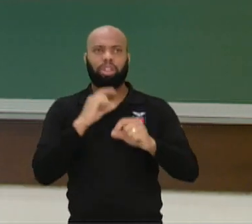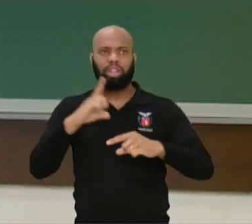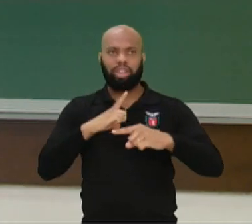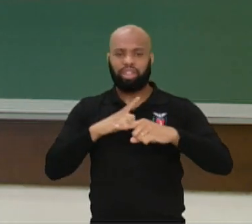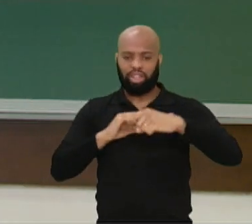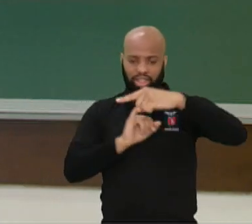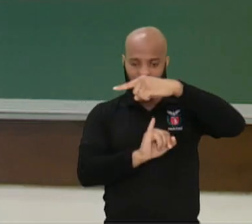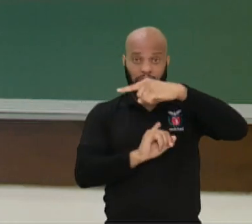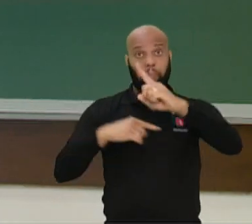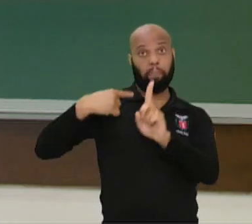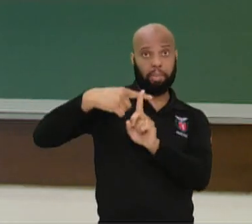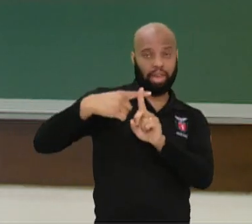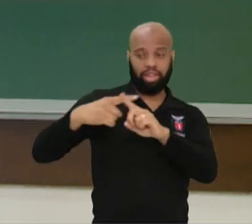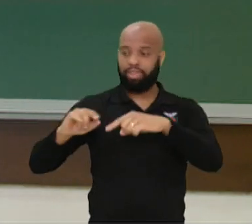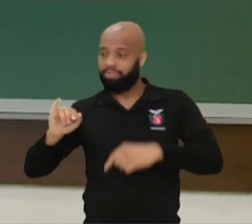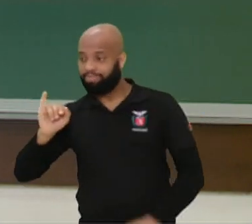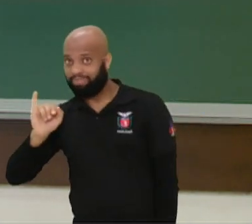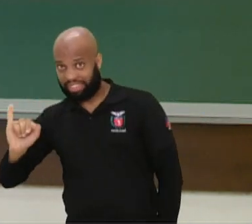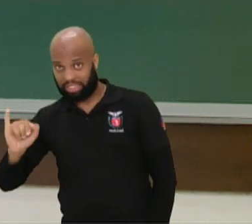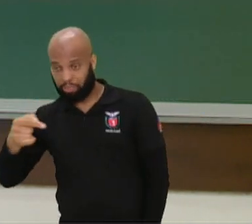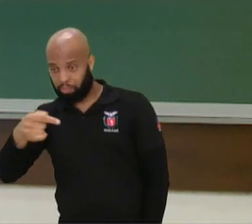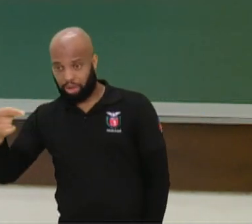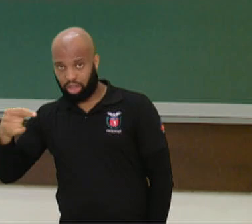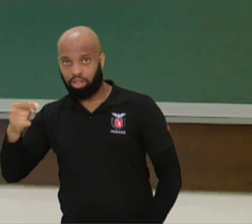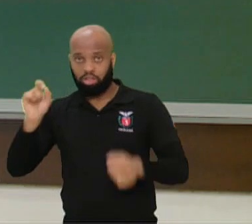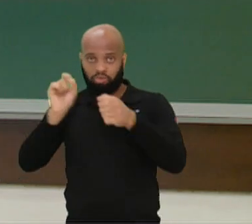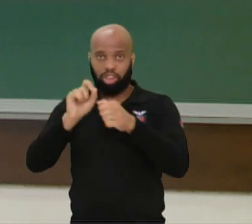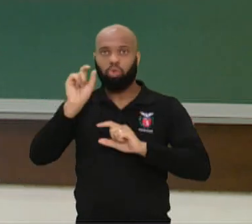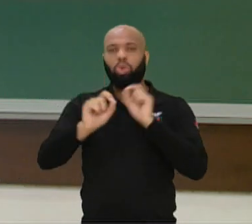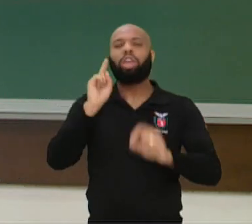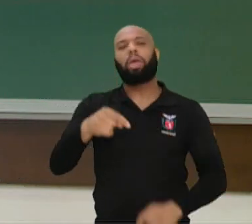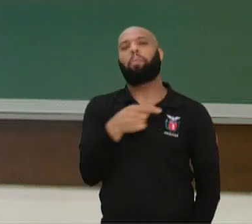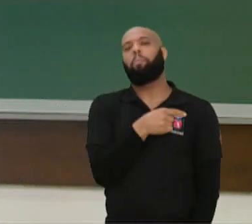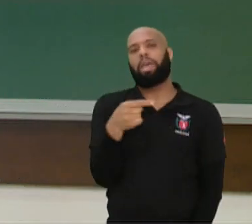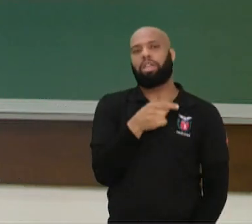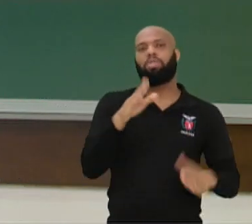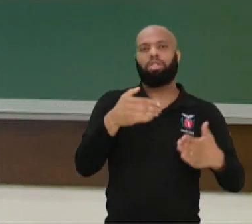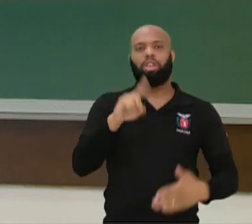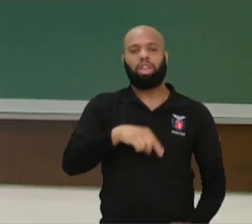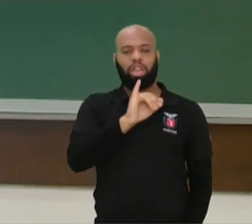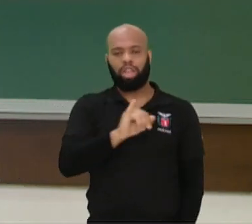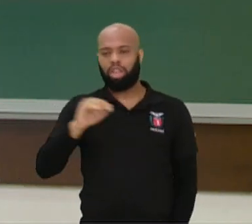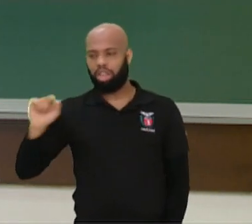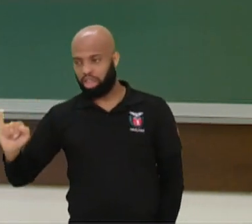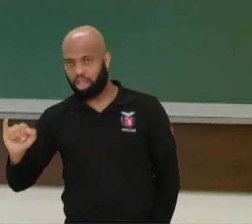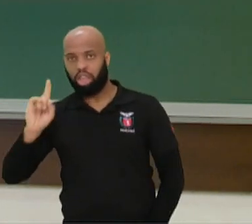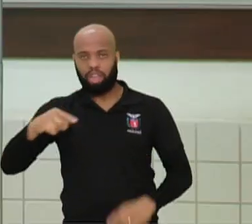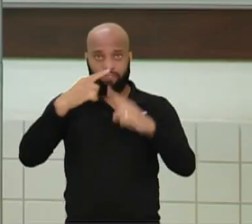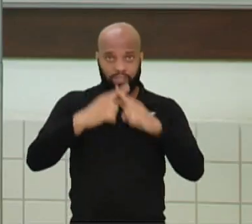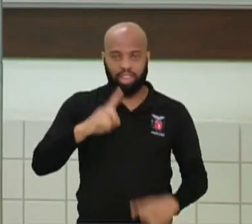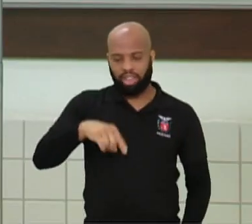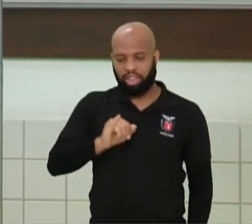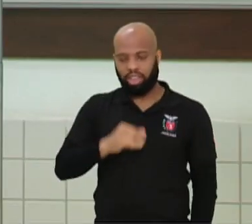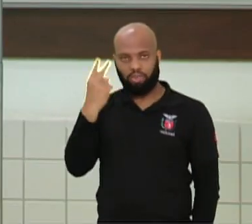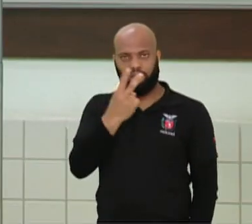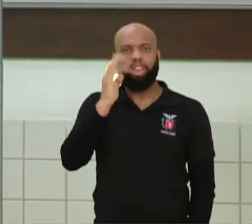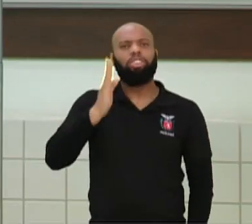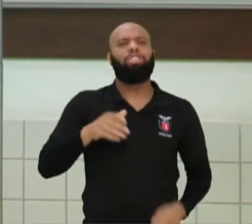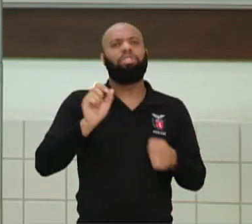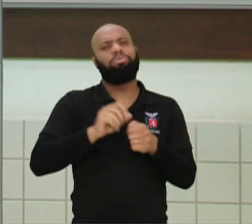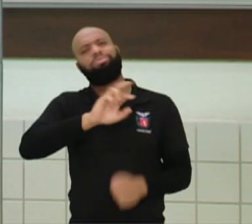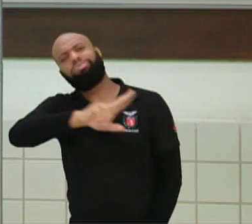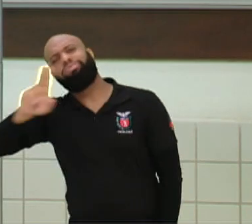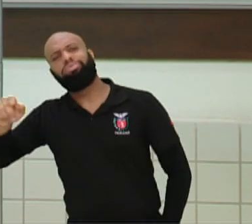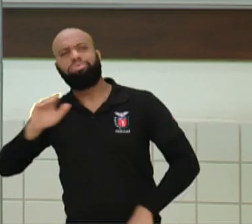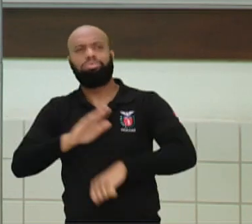Positivo multiplicado por negativo é negativo, i vezes i é i ao quadrado. Gente, já fizemos várias